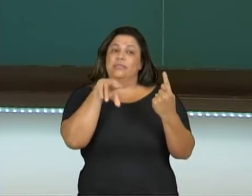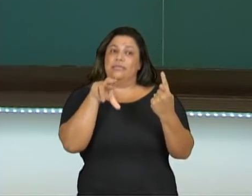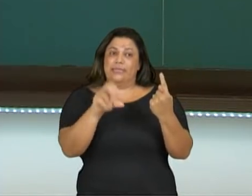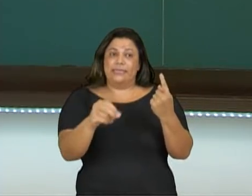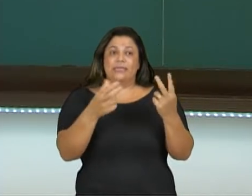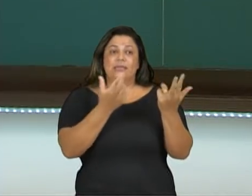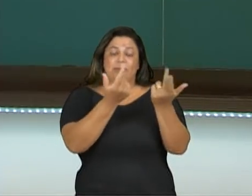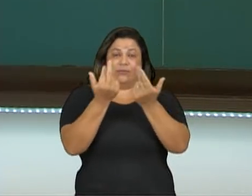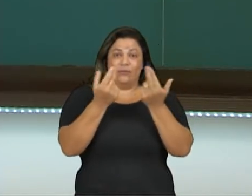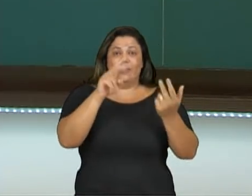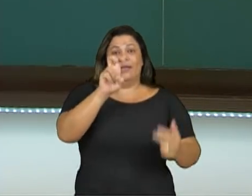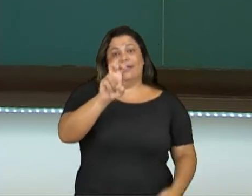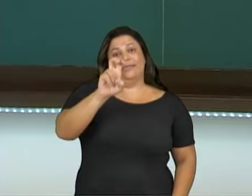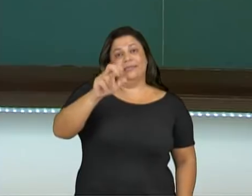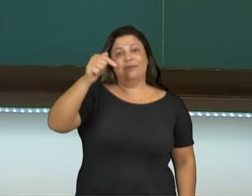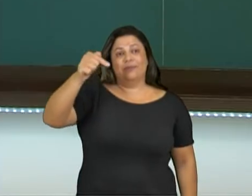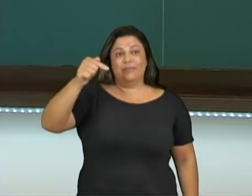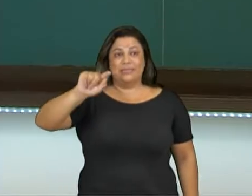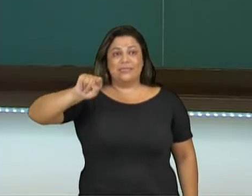a